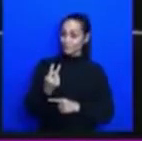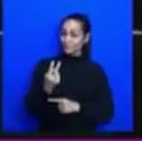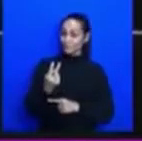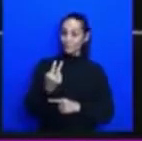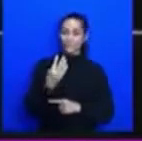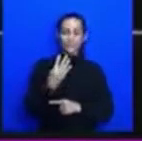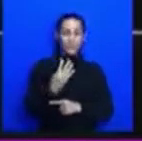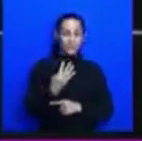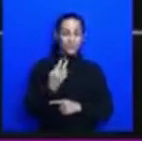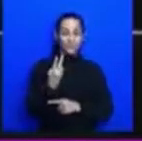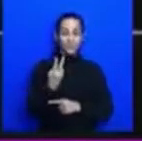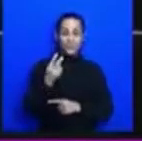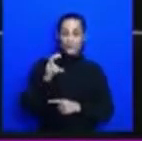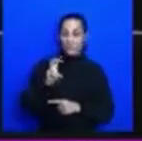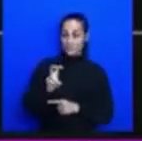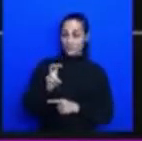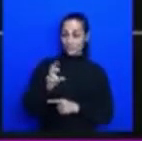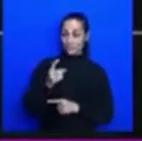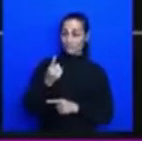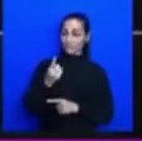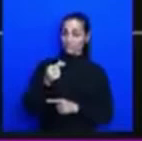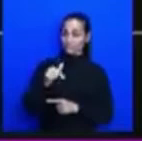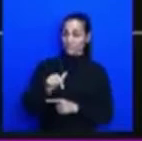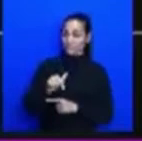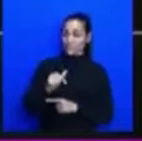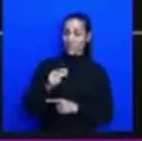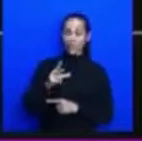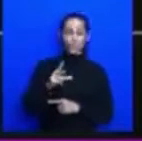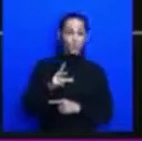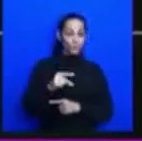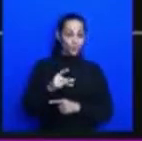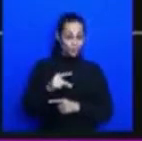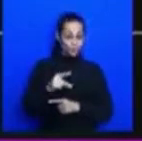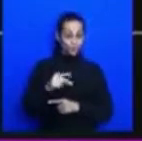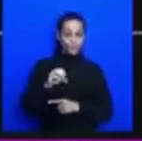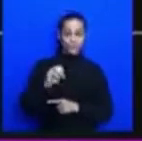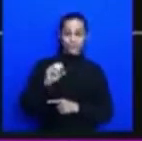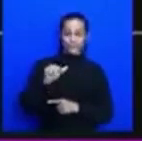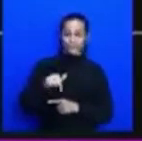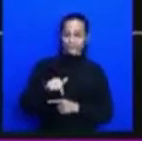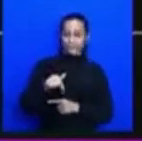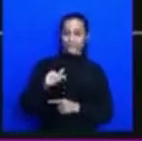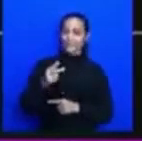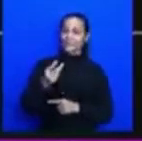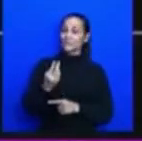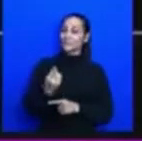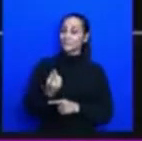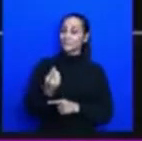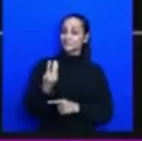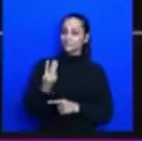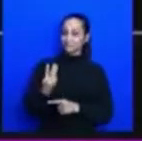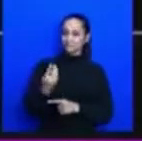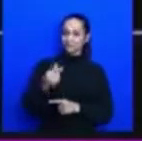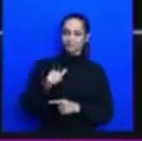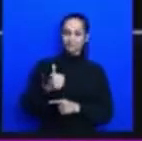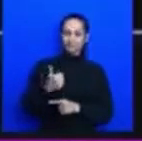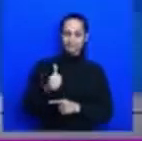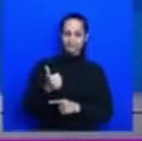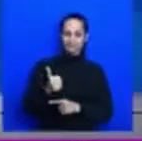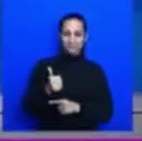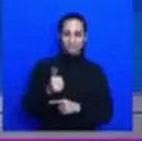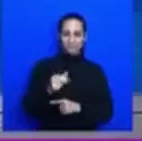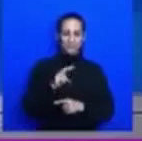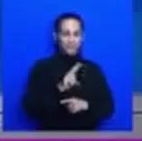22, 24, 25, 17, 12, 07, 13 e